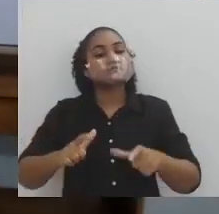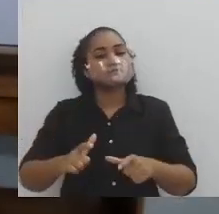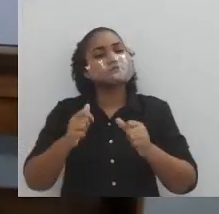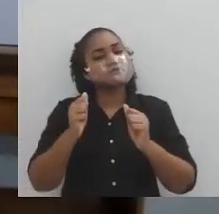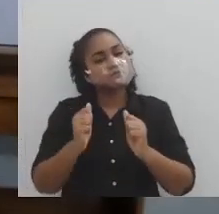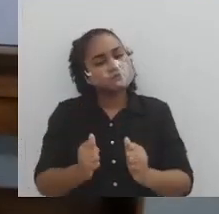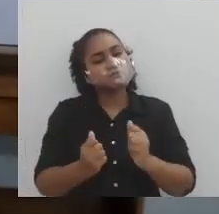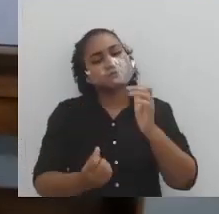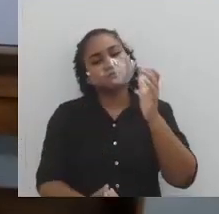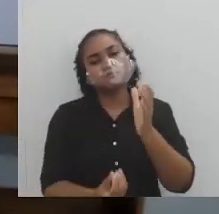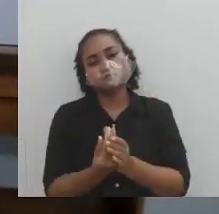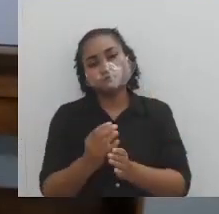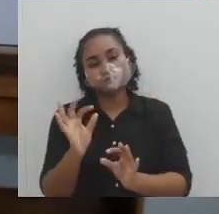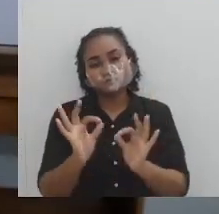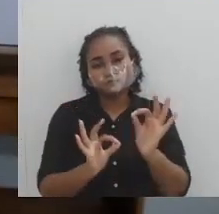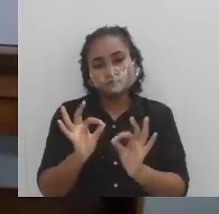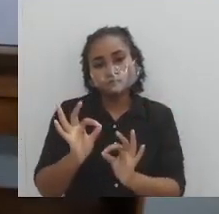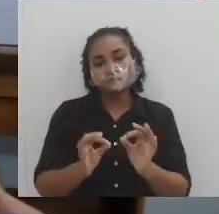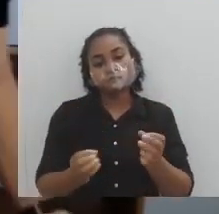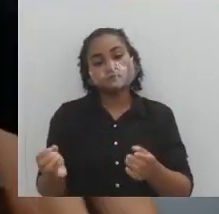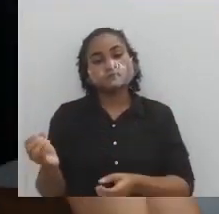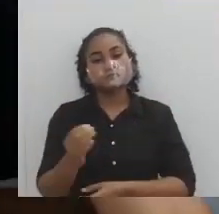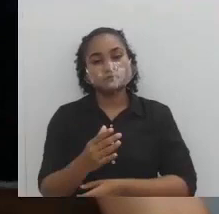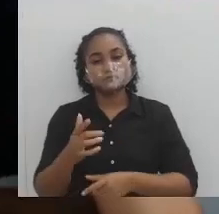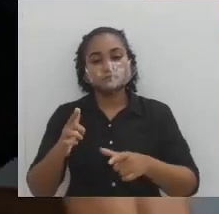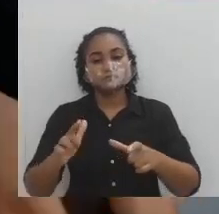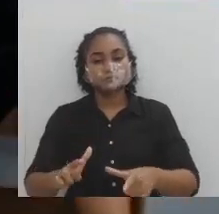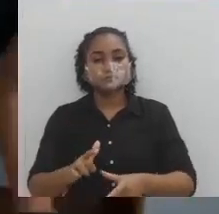que determina, você que organiza.